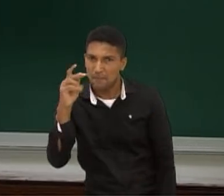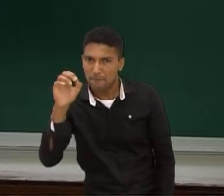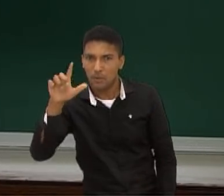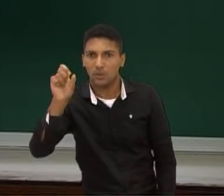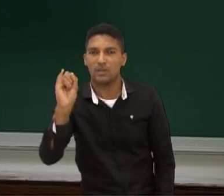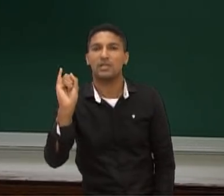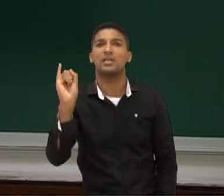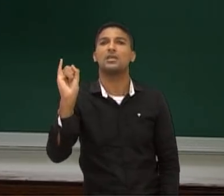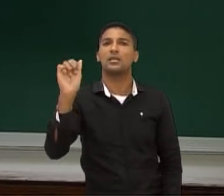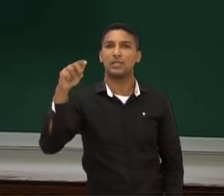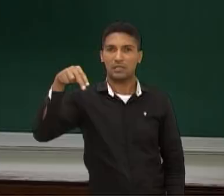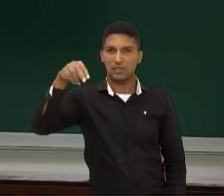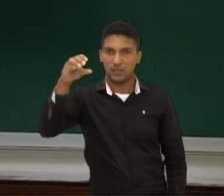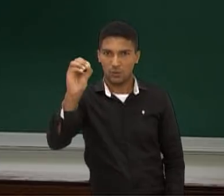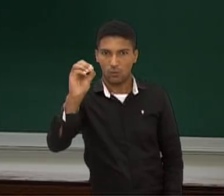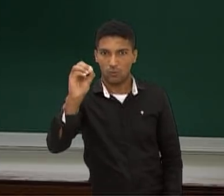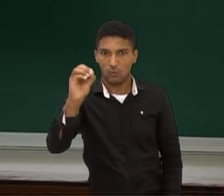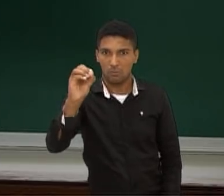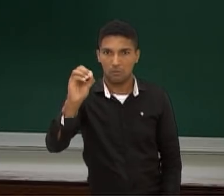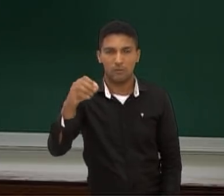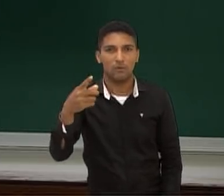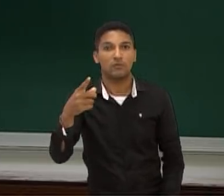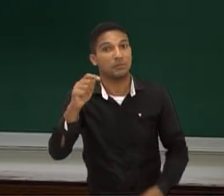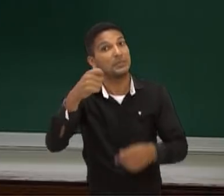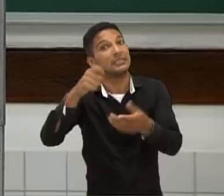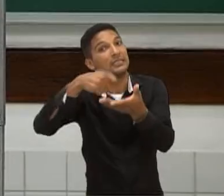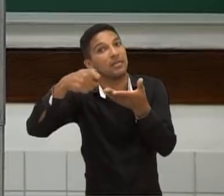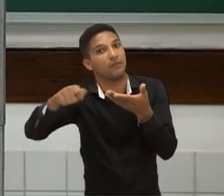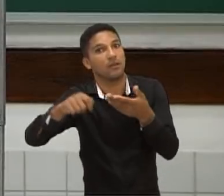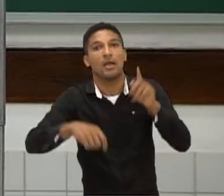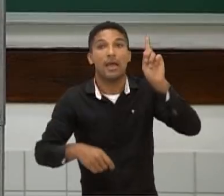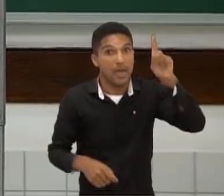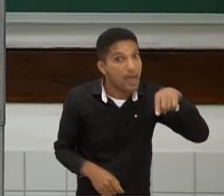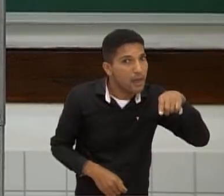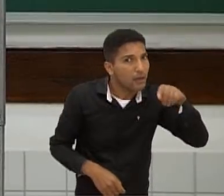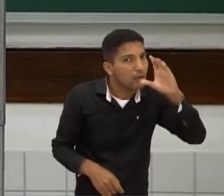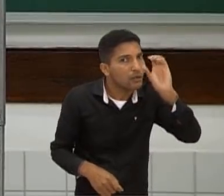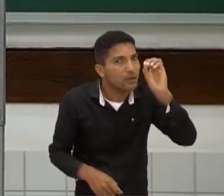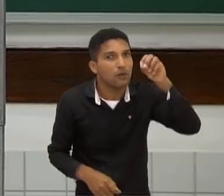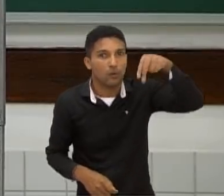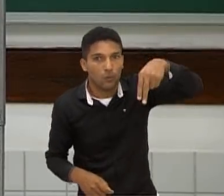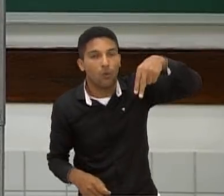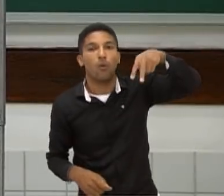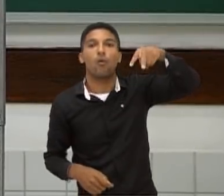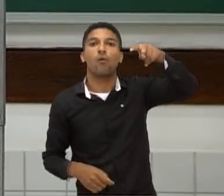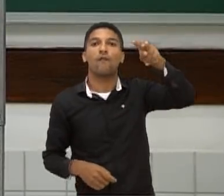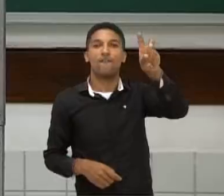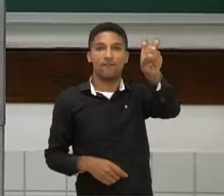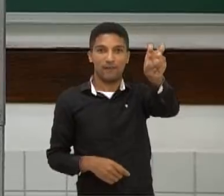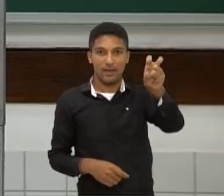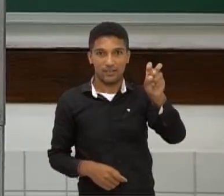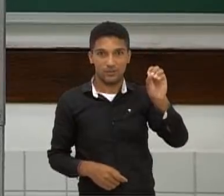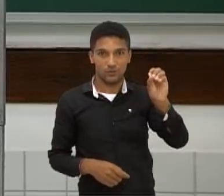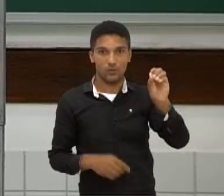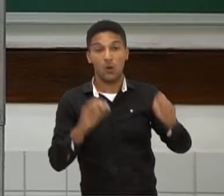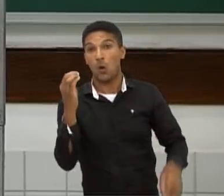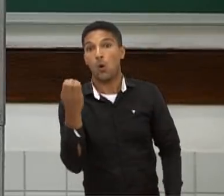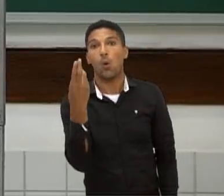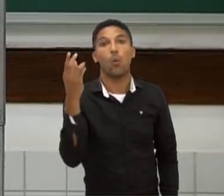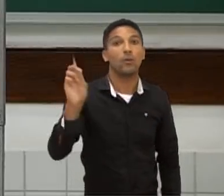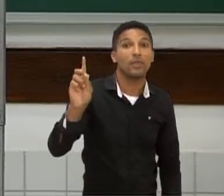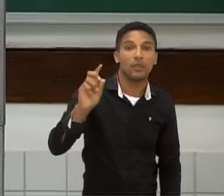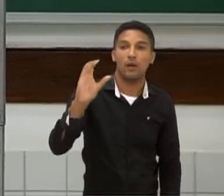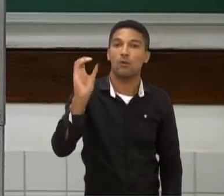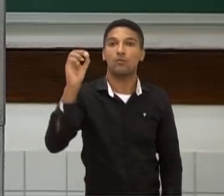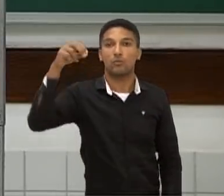para a professora, tá bom? Mas classifica em que, professora? Se ele é convexo ou não convexo, beleza? Vou dar um